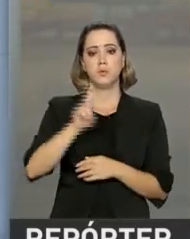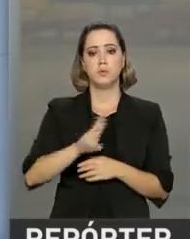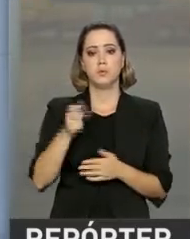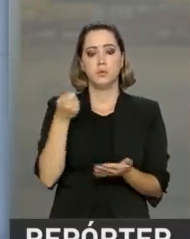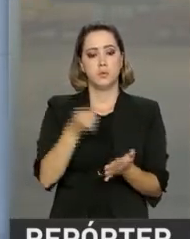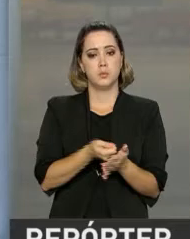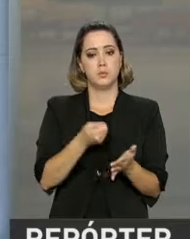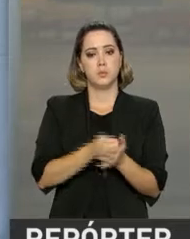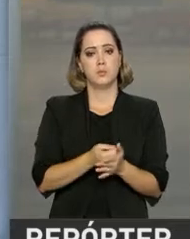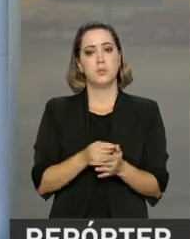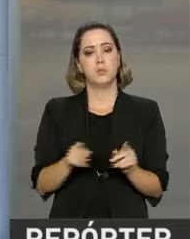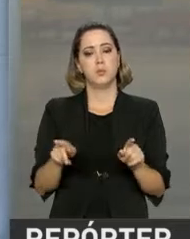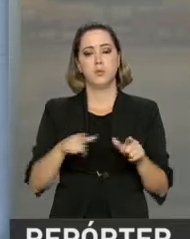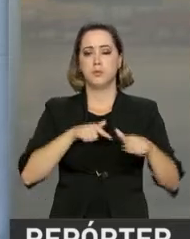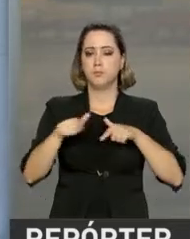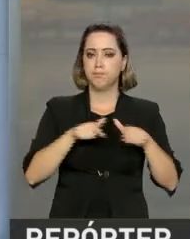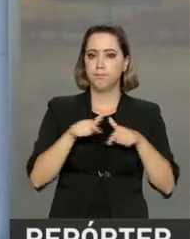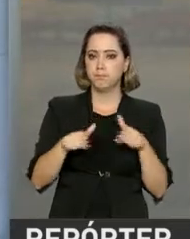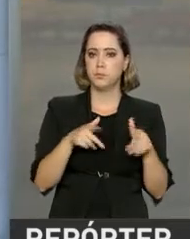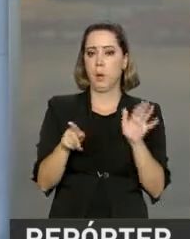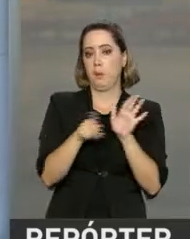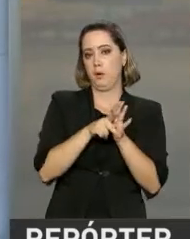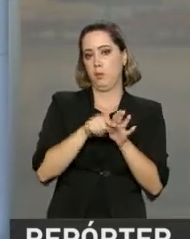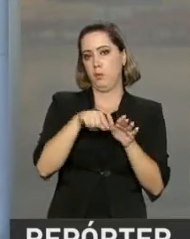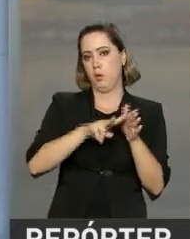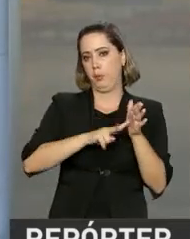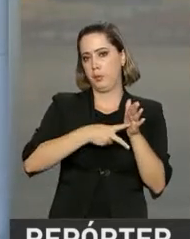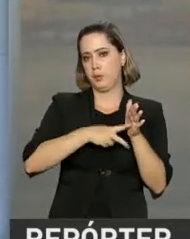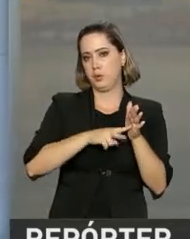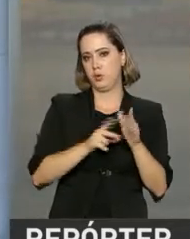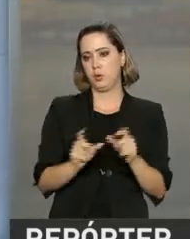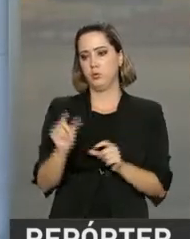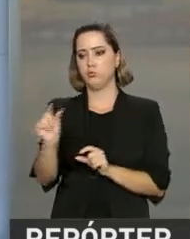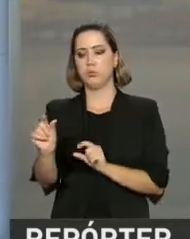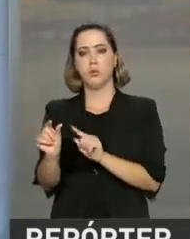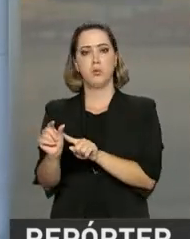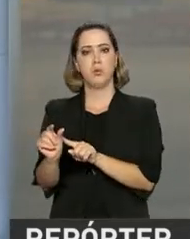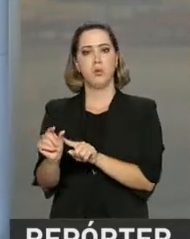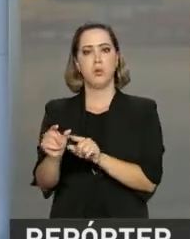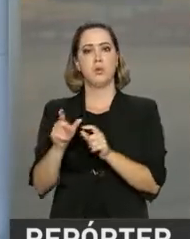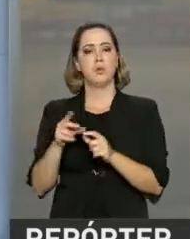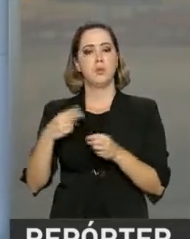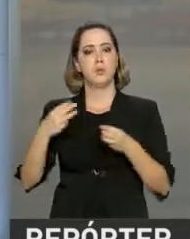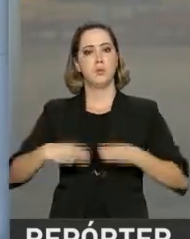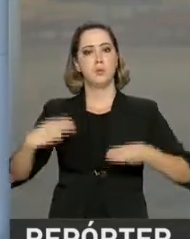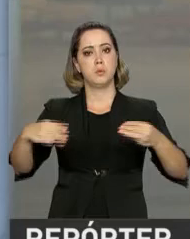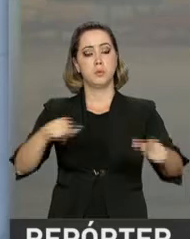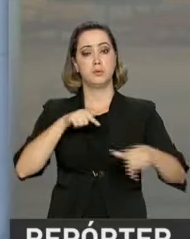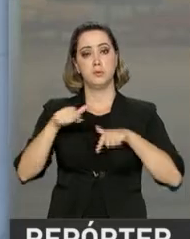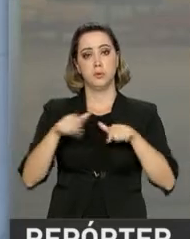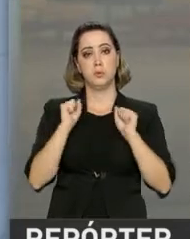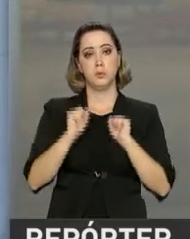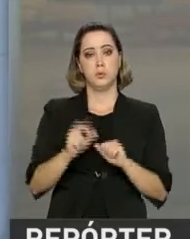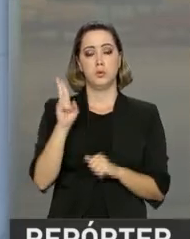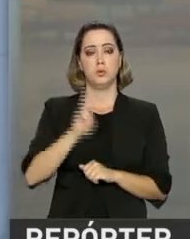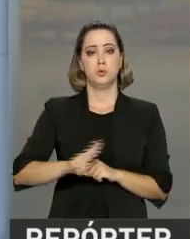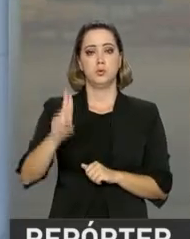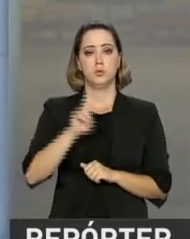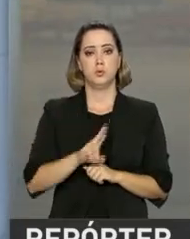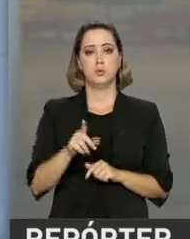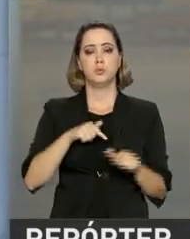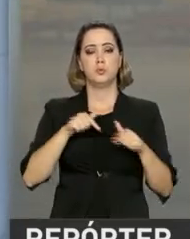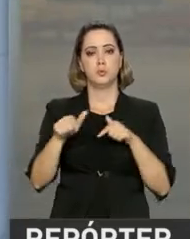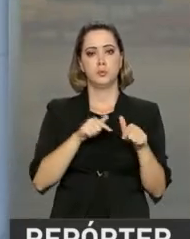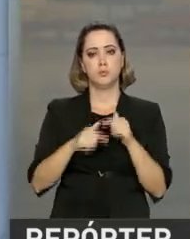para financiar suas atividades. Uma pequena parte vai para o Ministério do Trabalho, que pode usar o dinheiro nas atividades